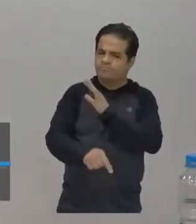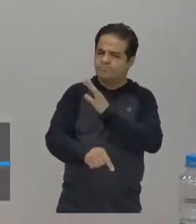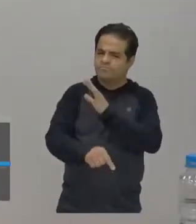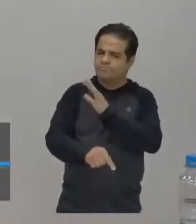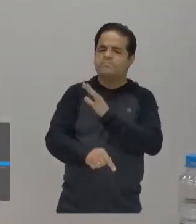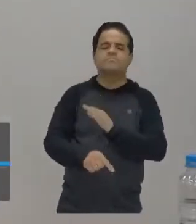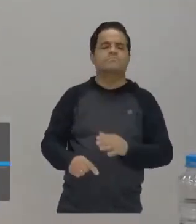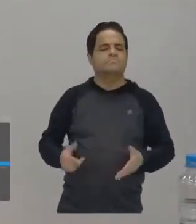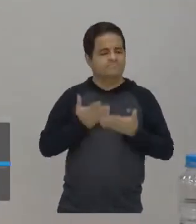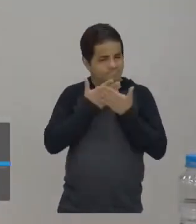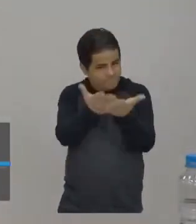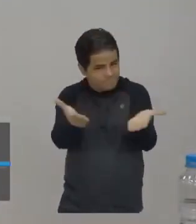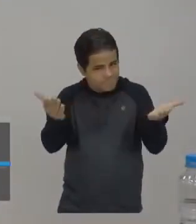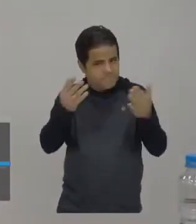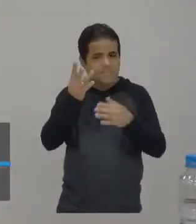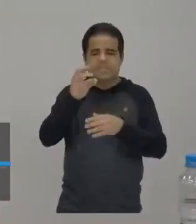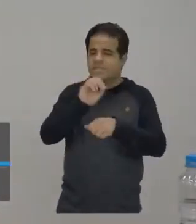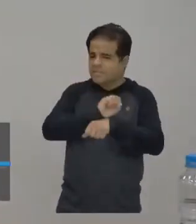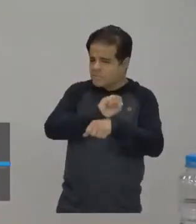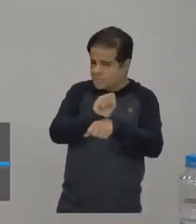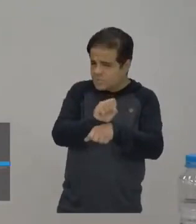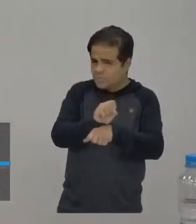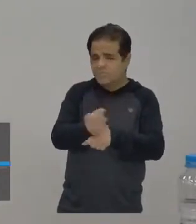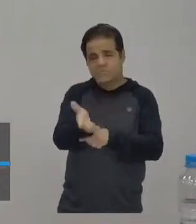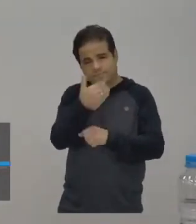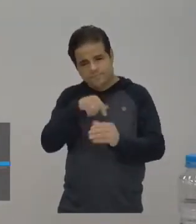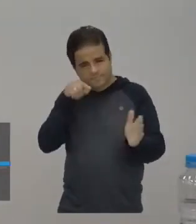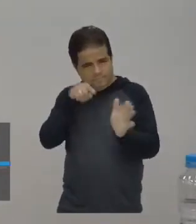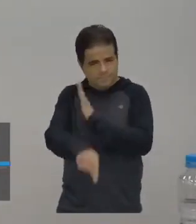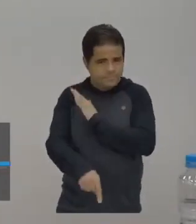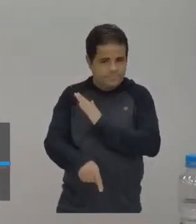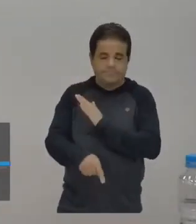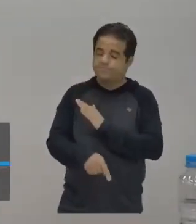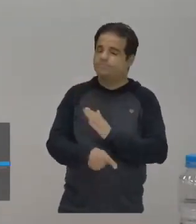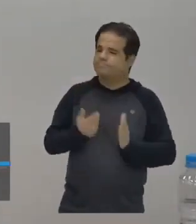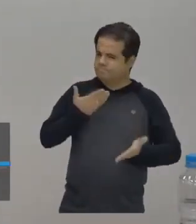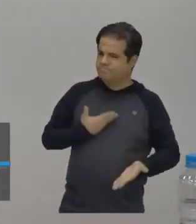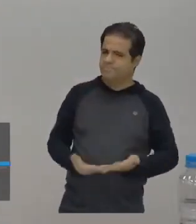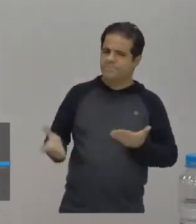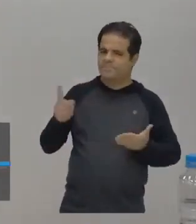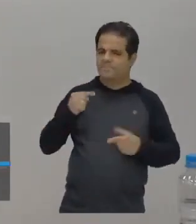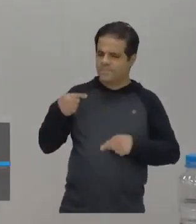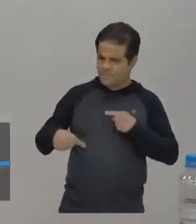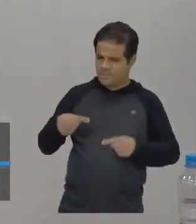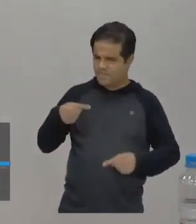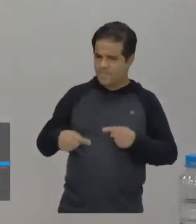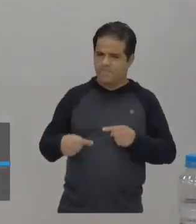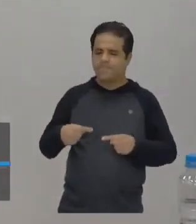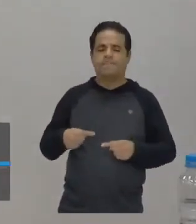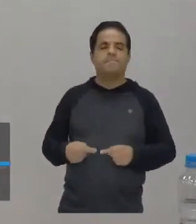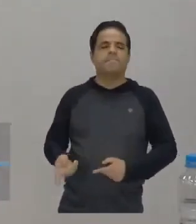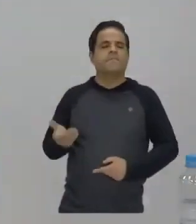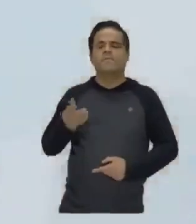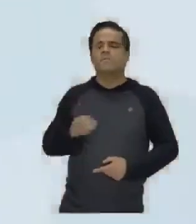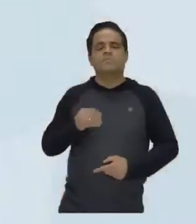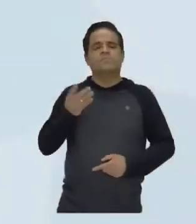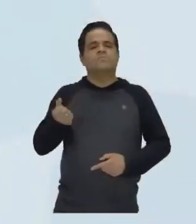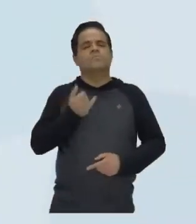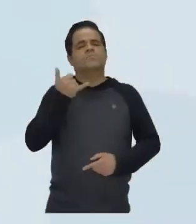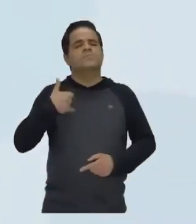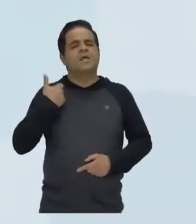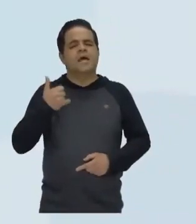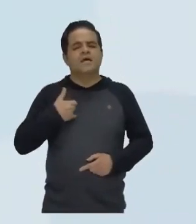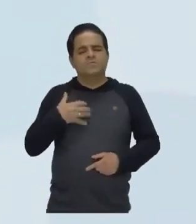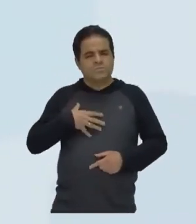pergunta muito polêmica e só 30 segundos. Então, participe. Não fuja da briga, não fuja do debate. Briga no bom sentido, claro. Com quantos anos